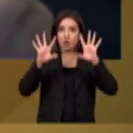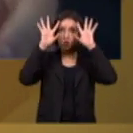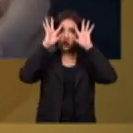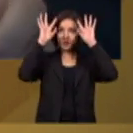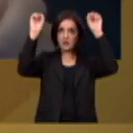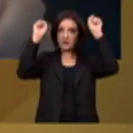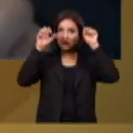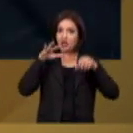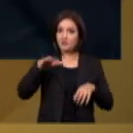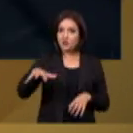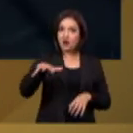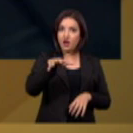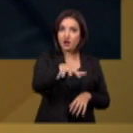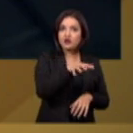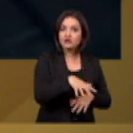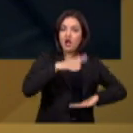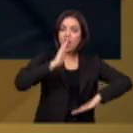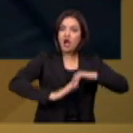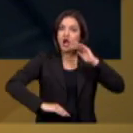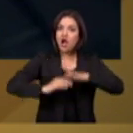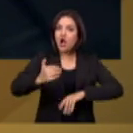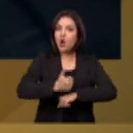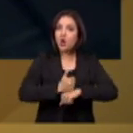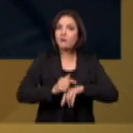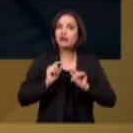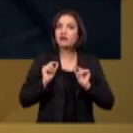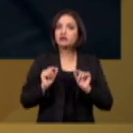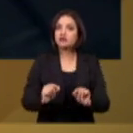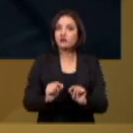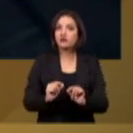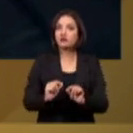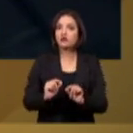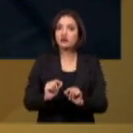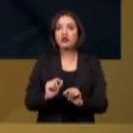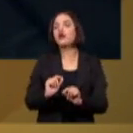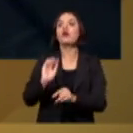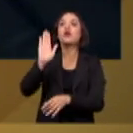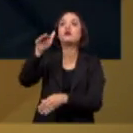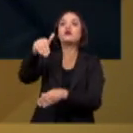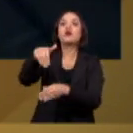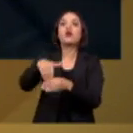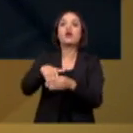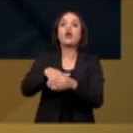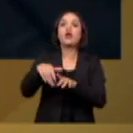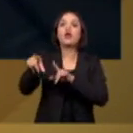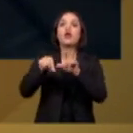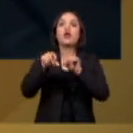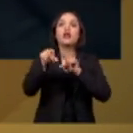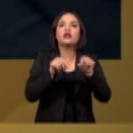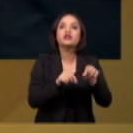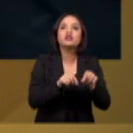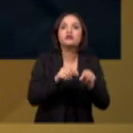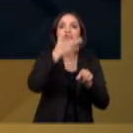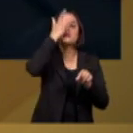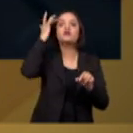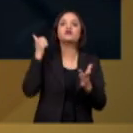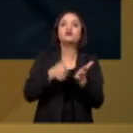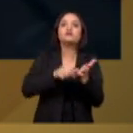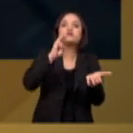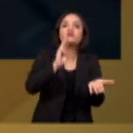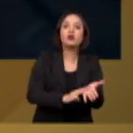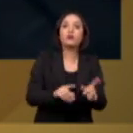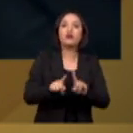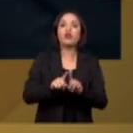completo duas coisas energia seus órgãos diretivos e elaborar seus regimentos internos ao